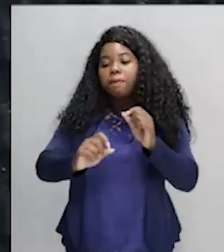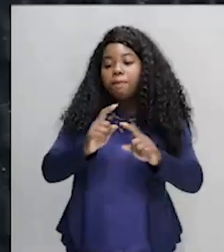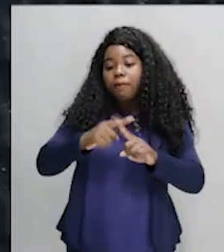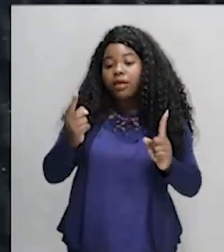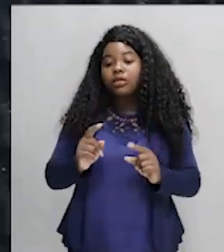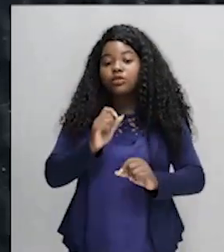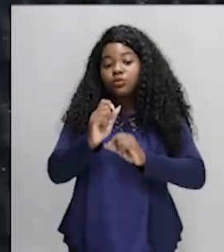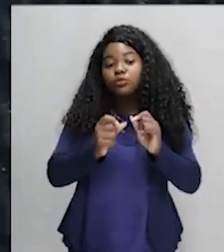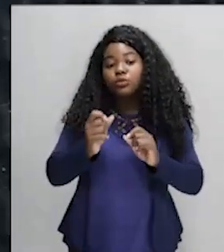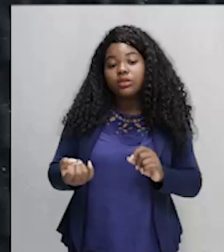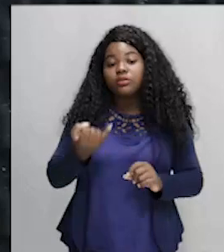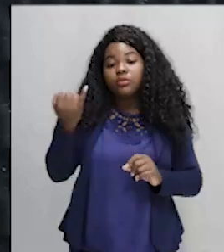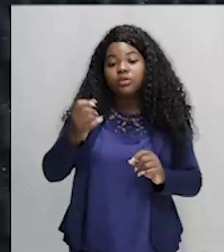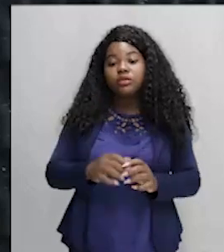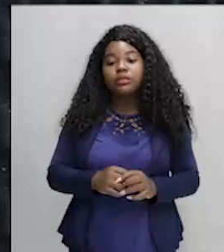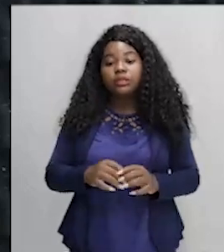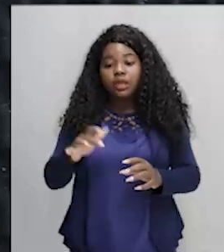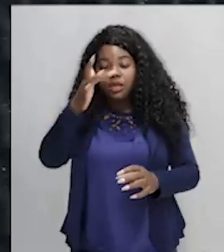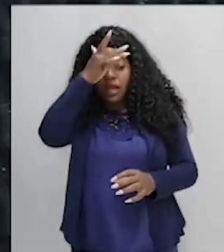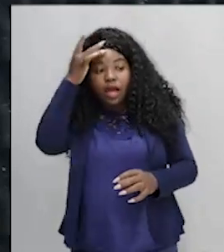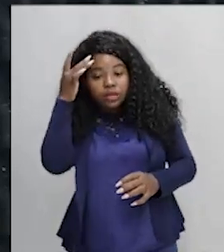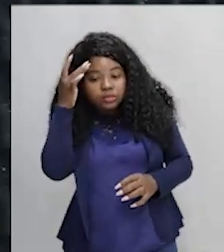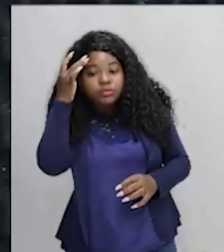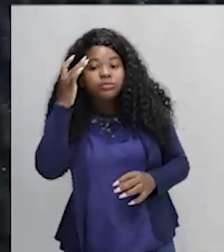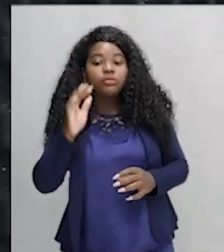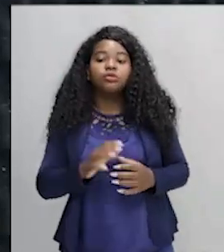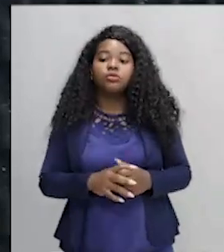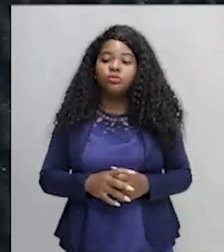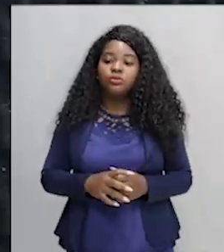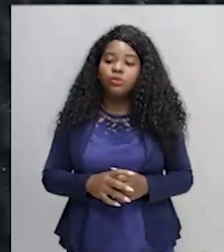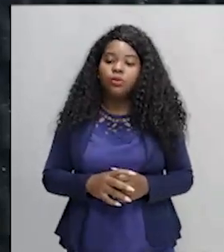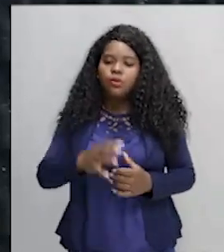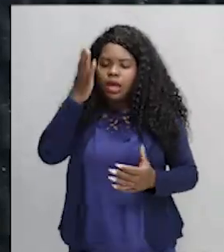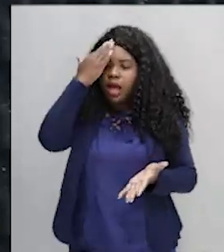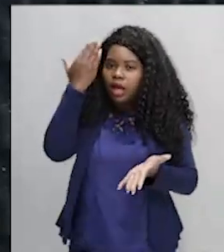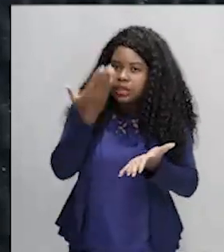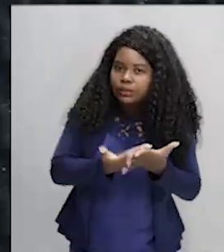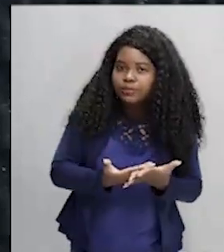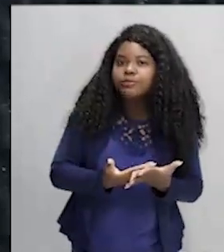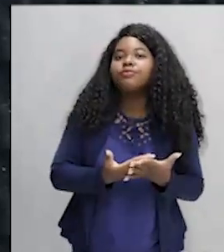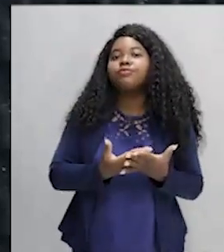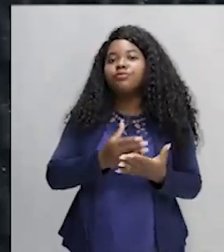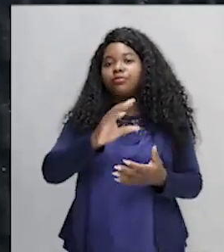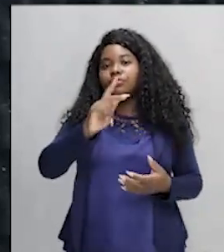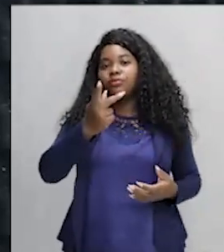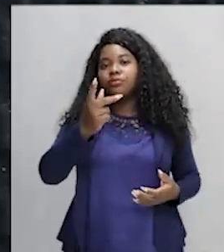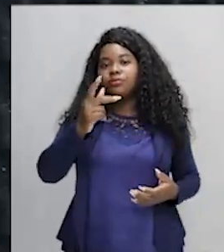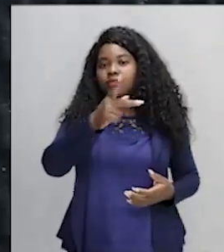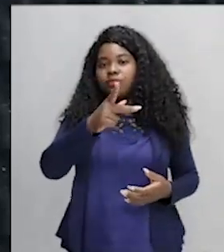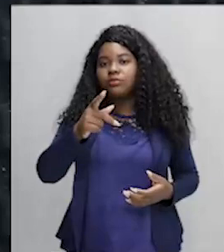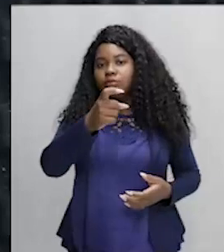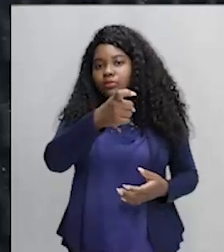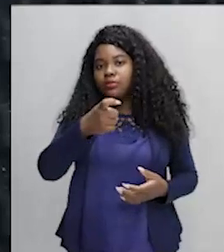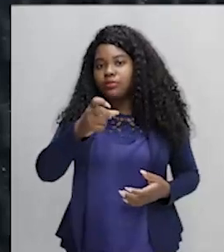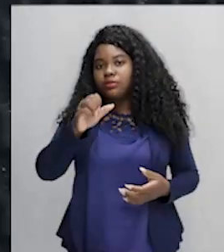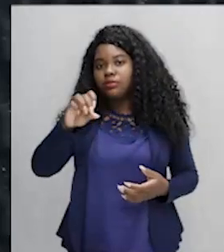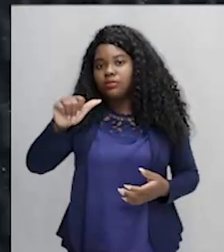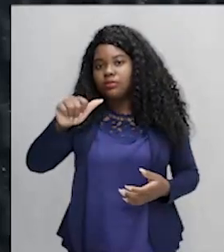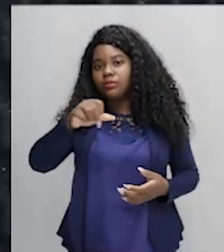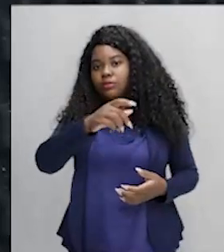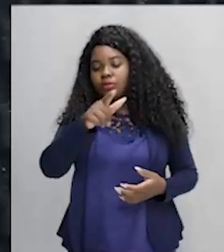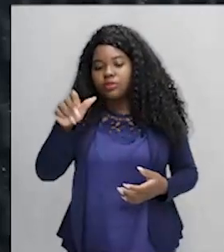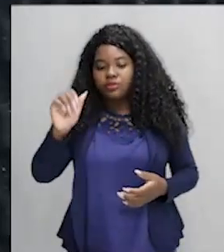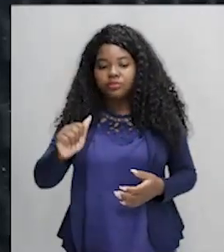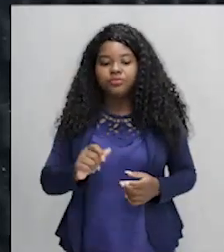que essa narrativa corporal e às vezes verbal do ator, o xamã, é realmente algo